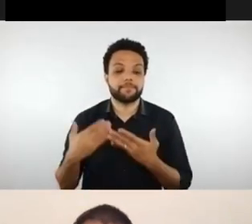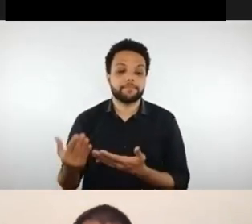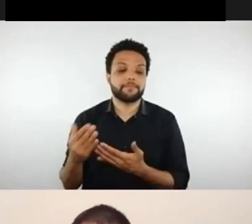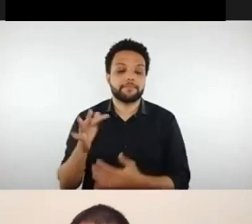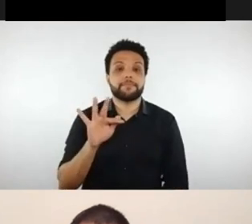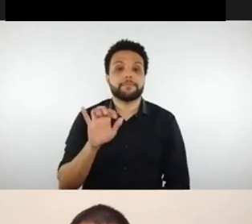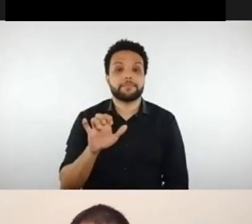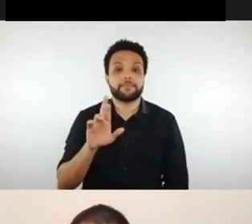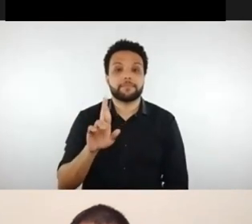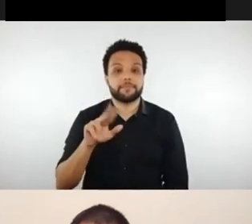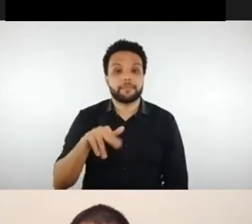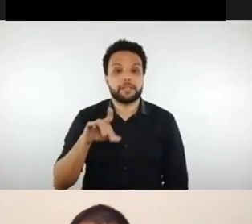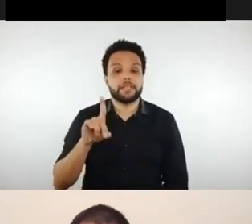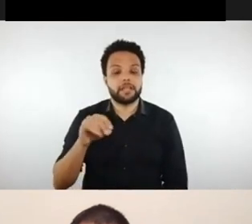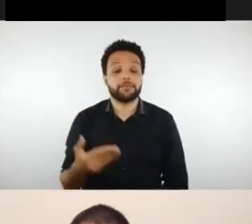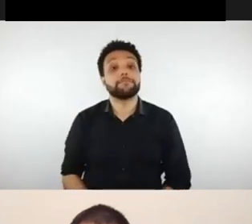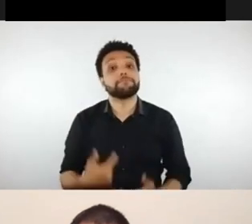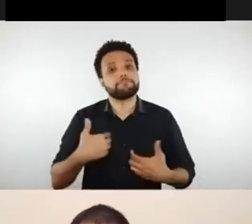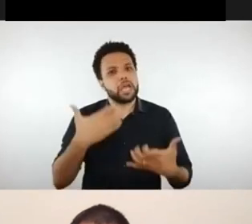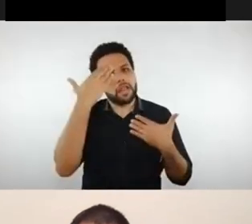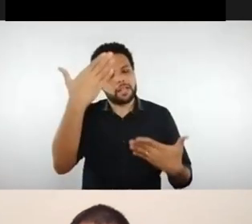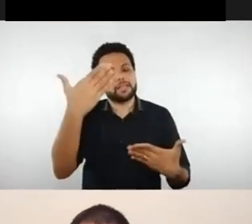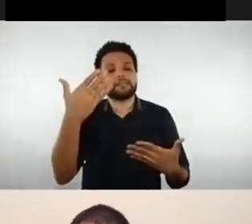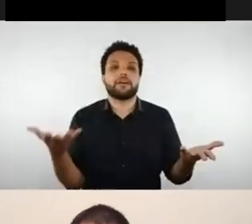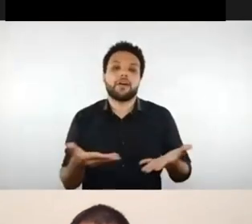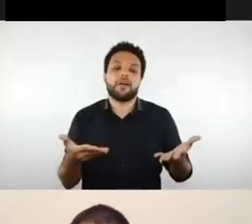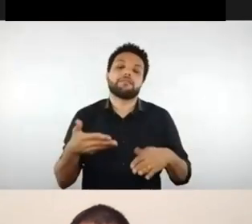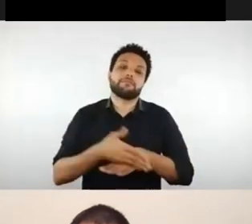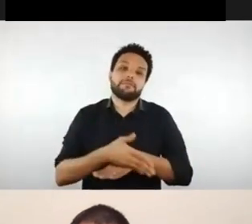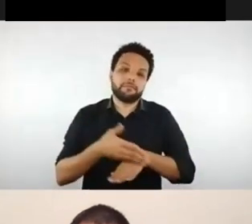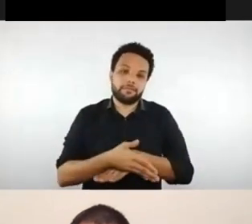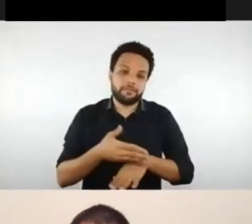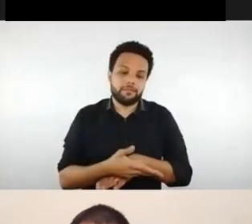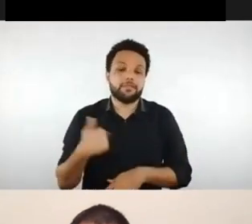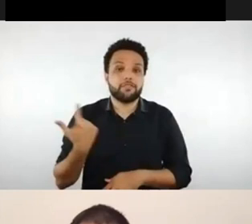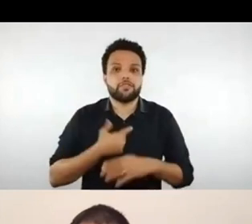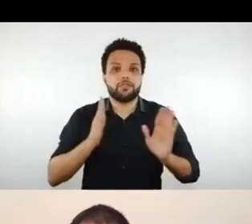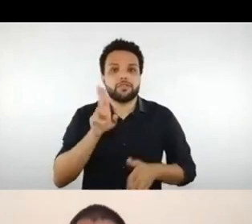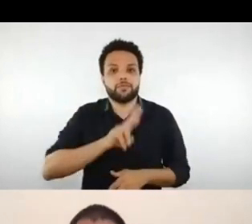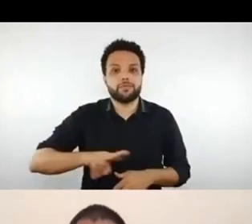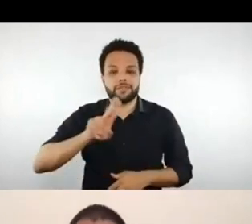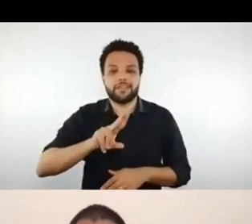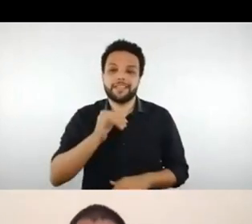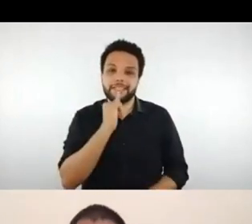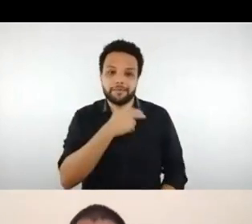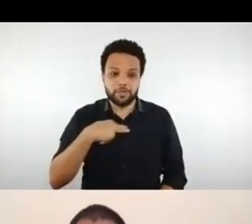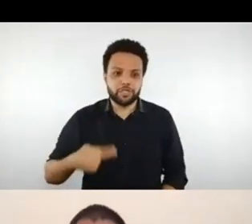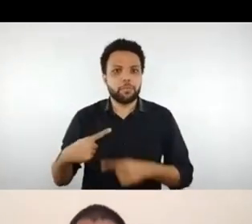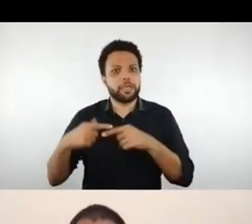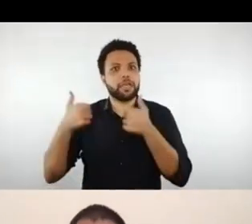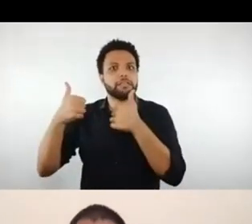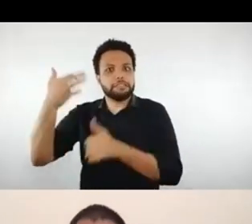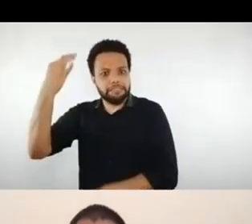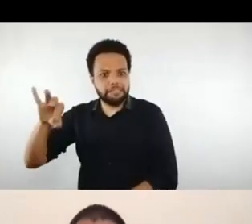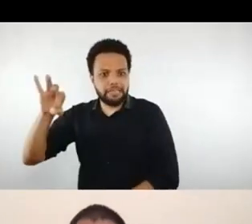Não, queria agradecer a participação. Falar para a Stephanie assim, que a gente usa muito a China, não porque dá certo, mas porque tem